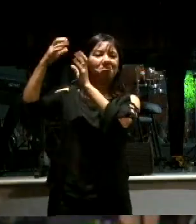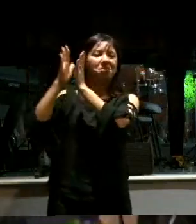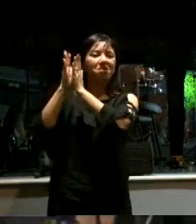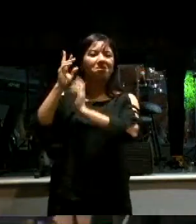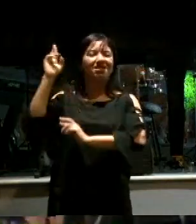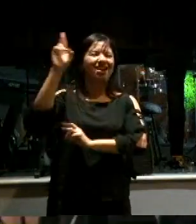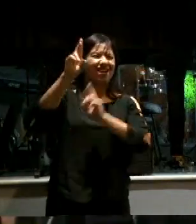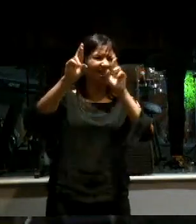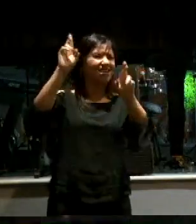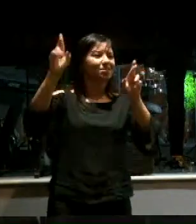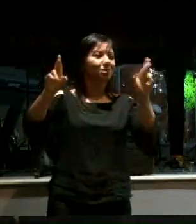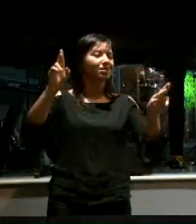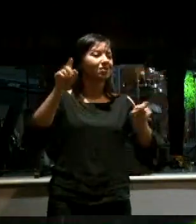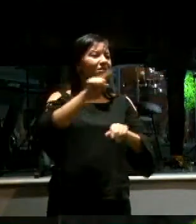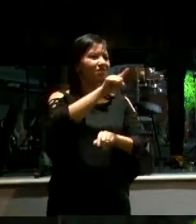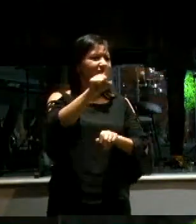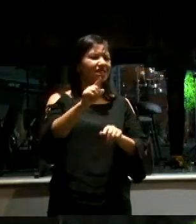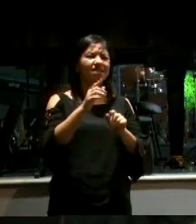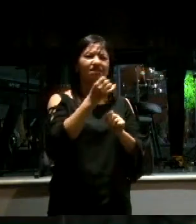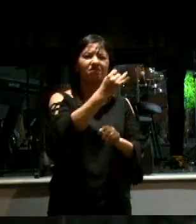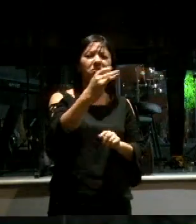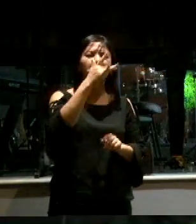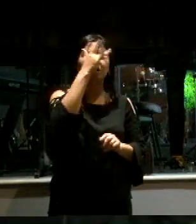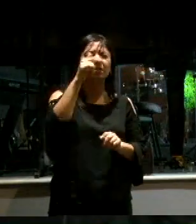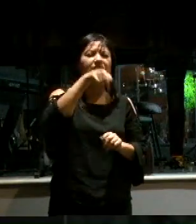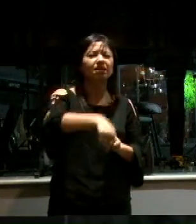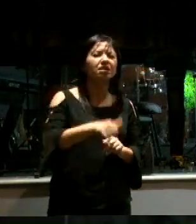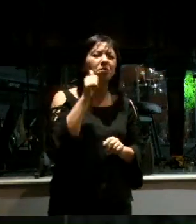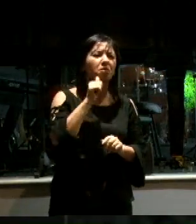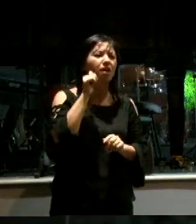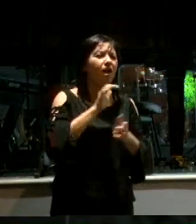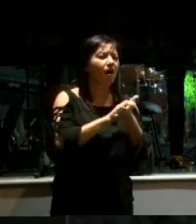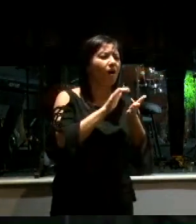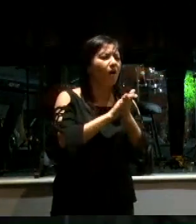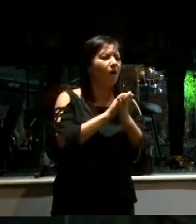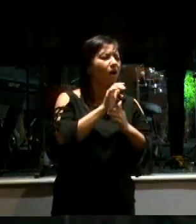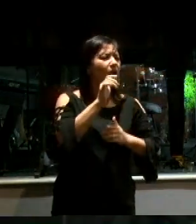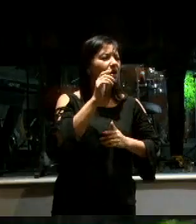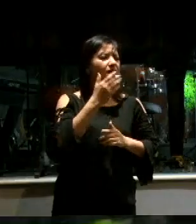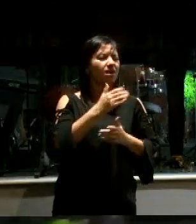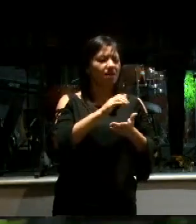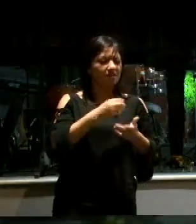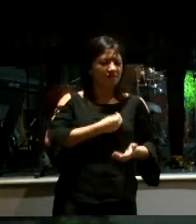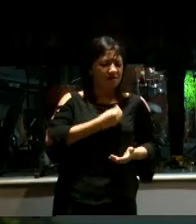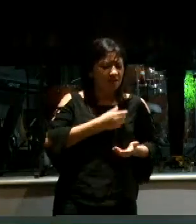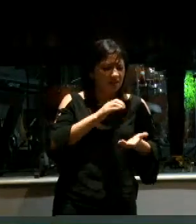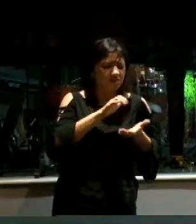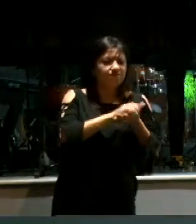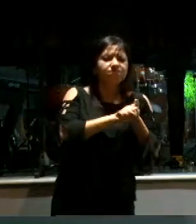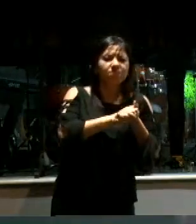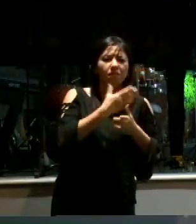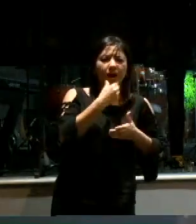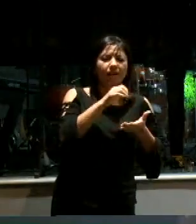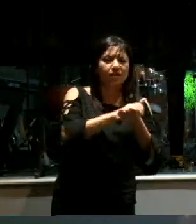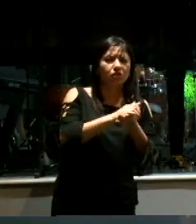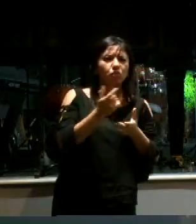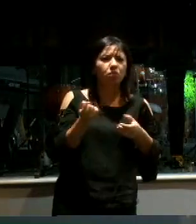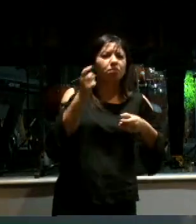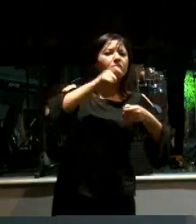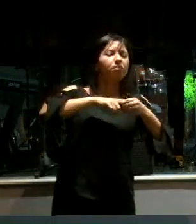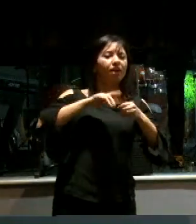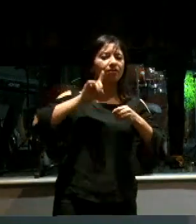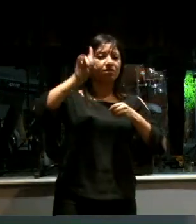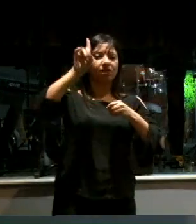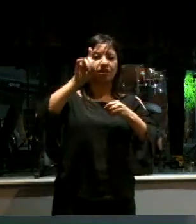Não reclama não. Bota na mão de Deus. Vou dizer, oração de mulher, queridos, eu,